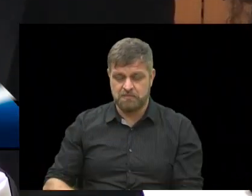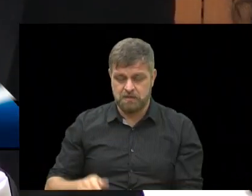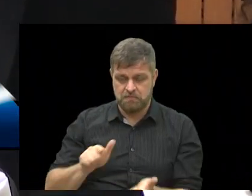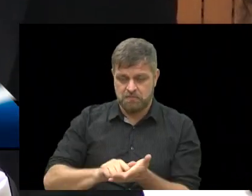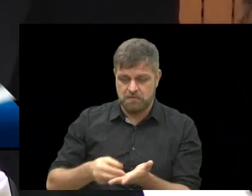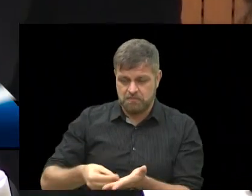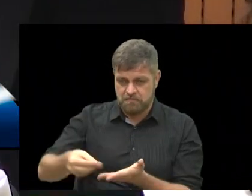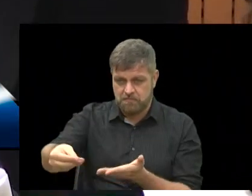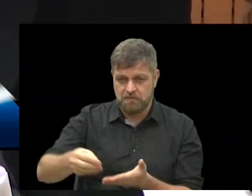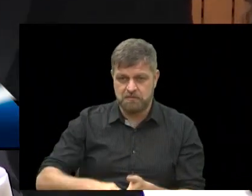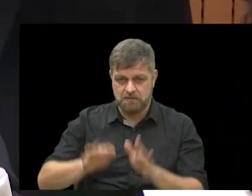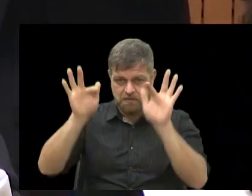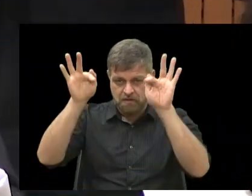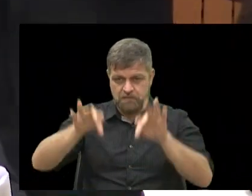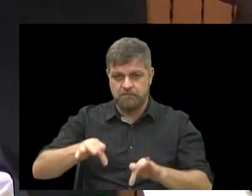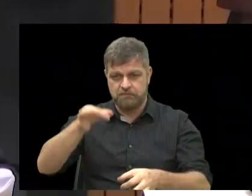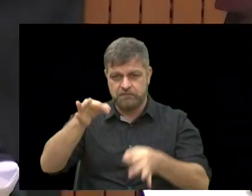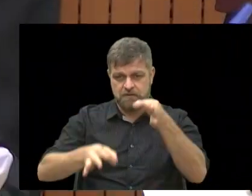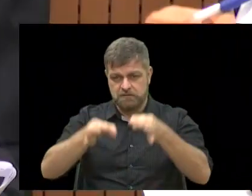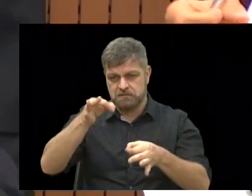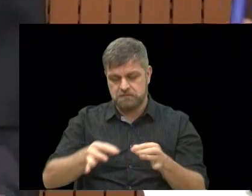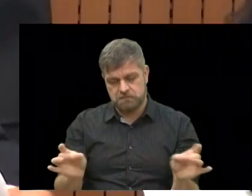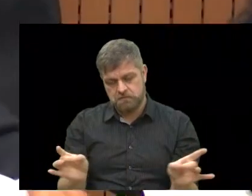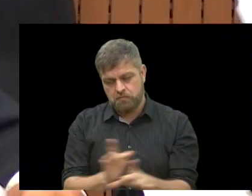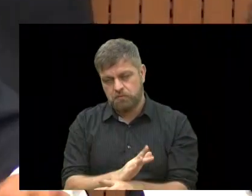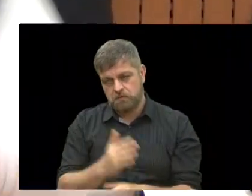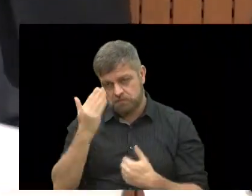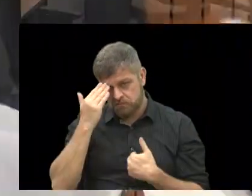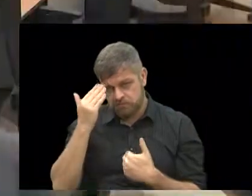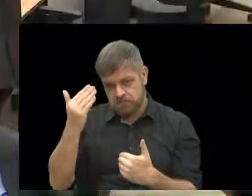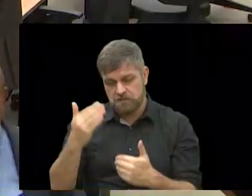Está encerrada a presente sessão de julgamento. Muito obrigado a todos.